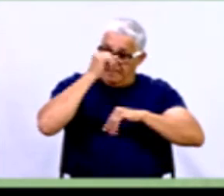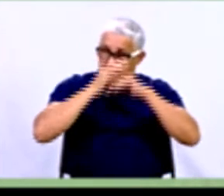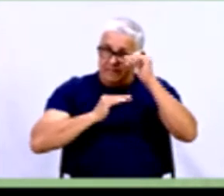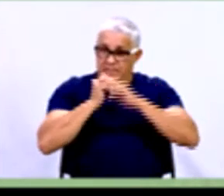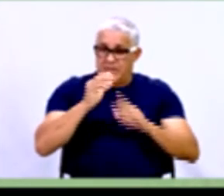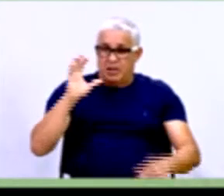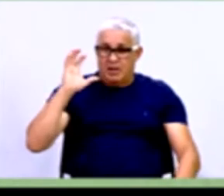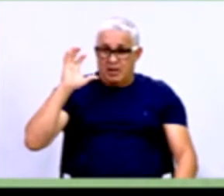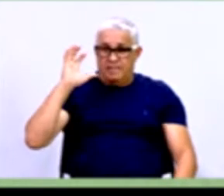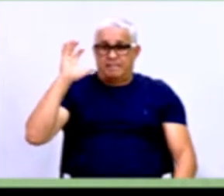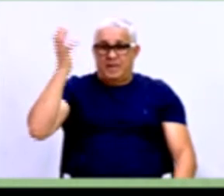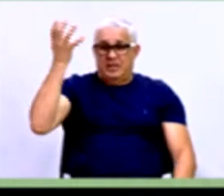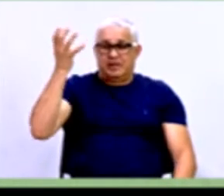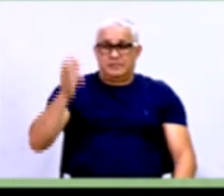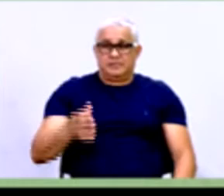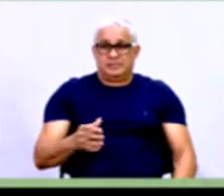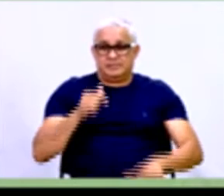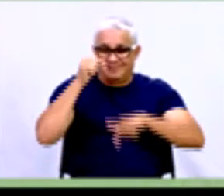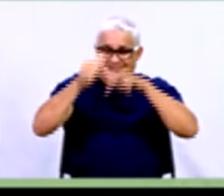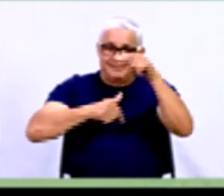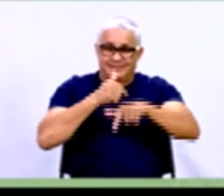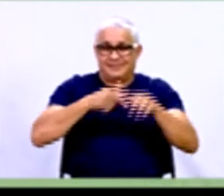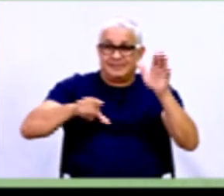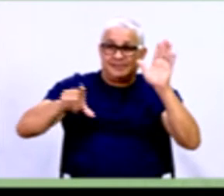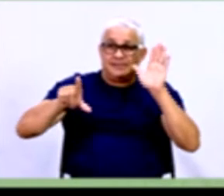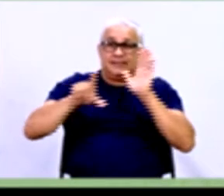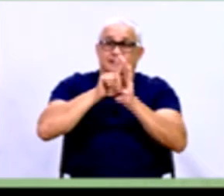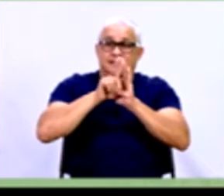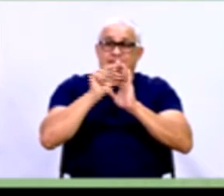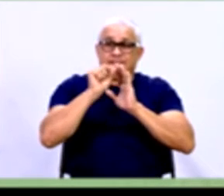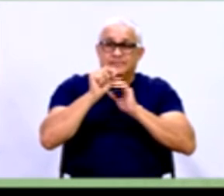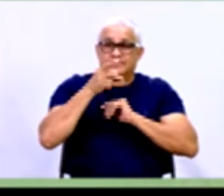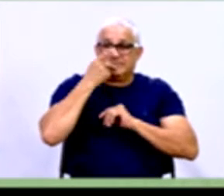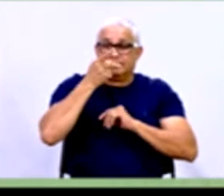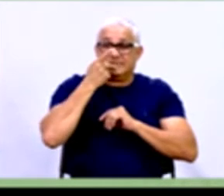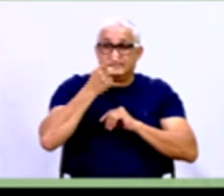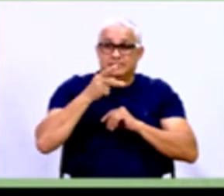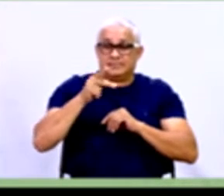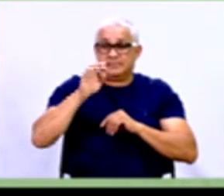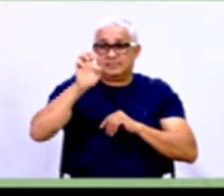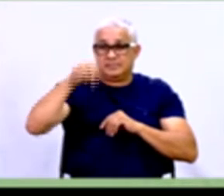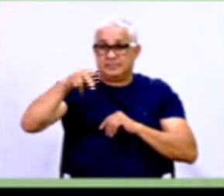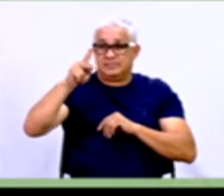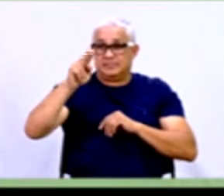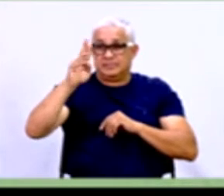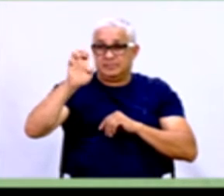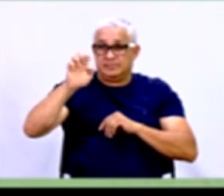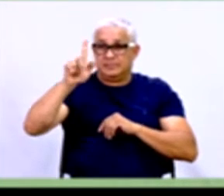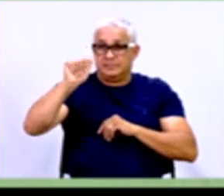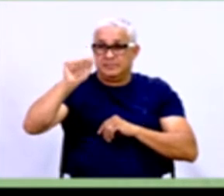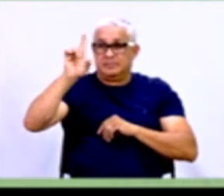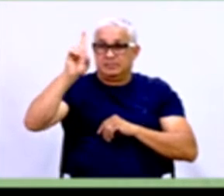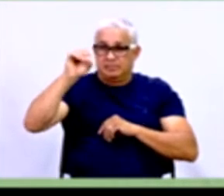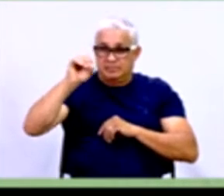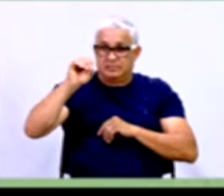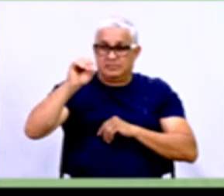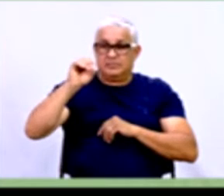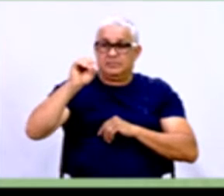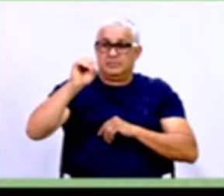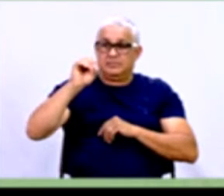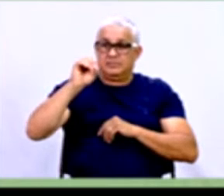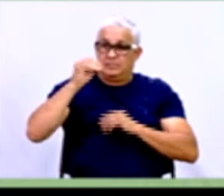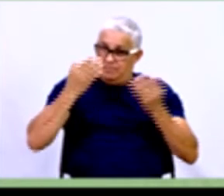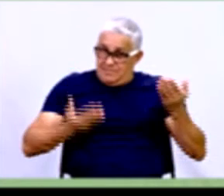um acidente de trabalho. Então, a lei, quando nós falamos em empregado, é interessante analisar o que seria empregado, o